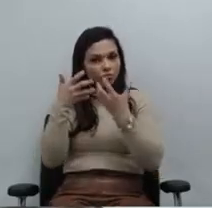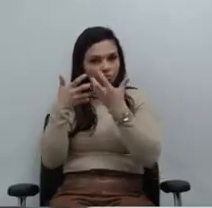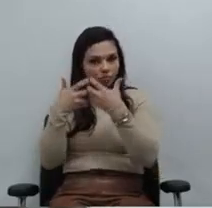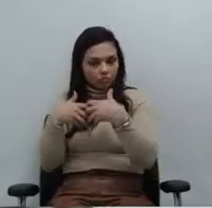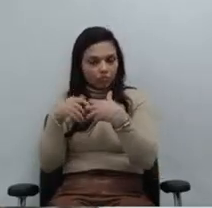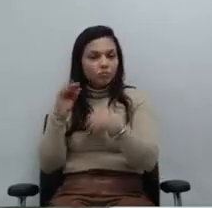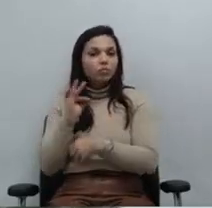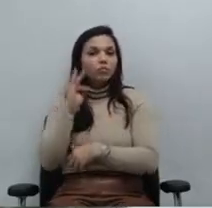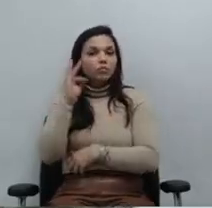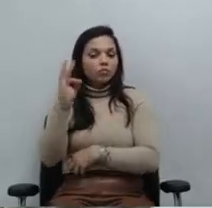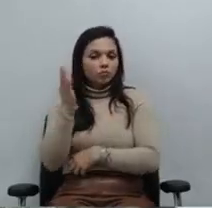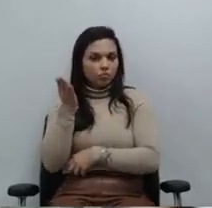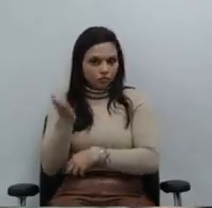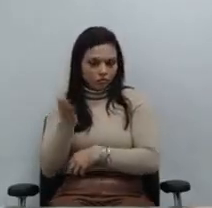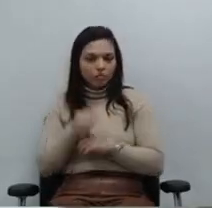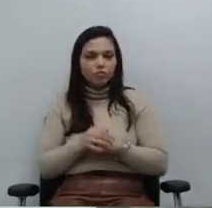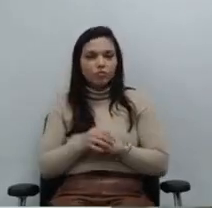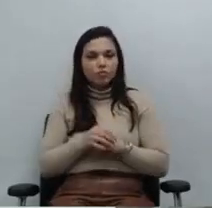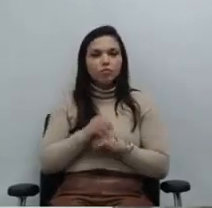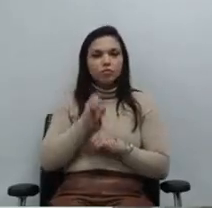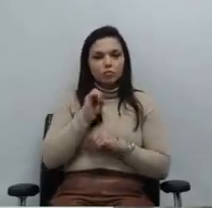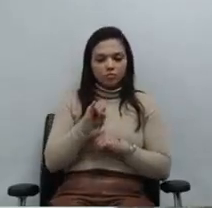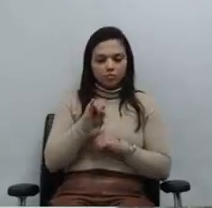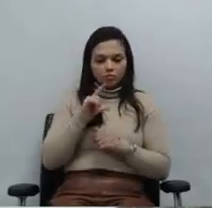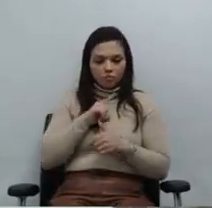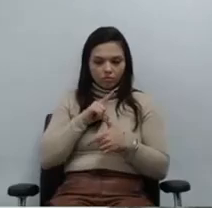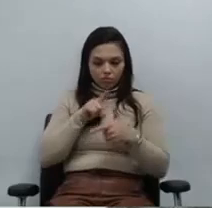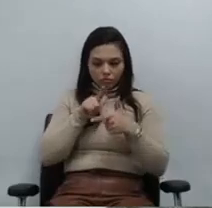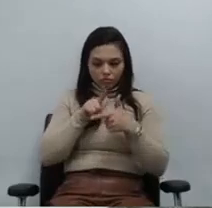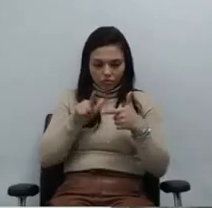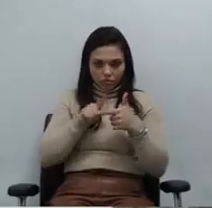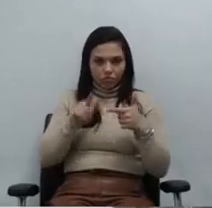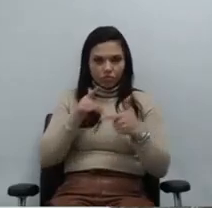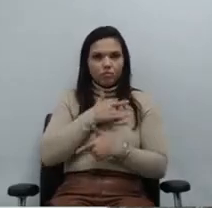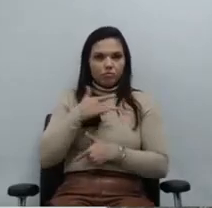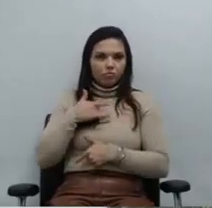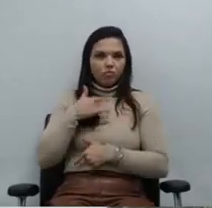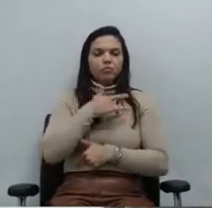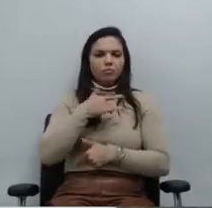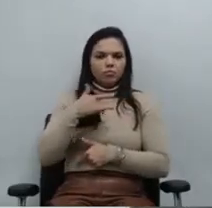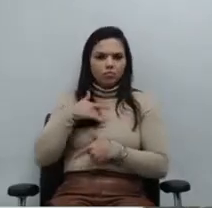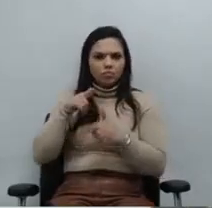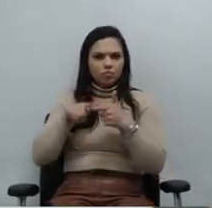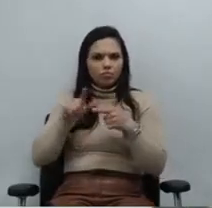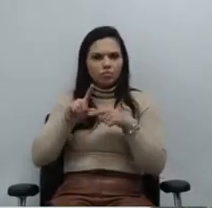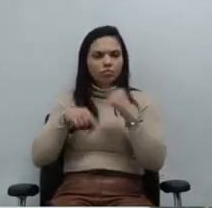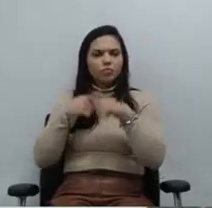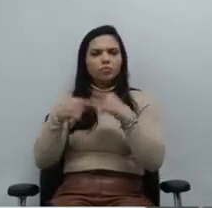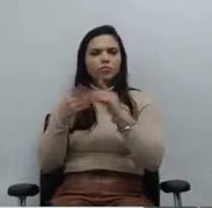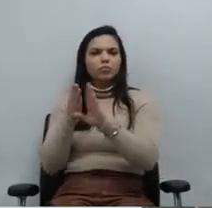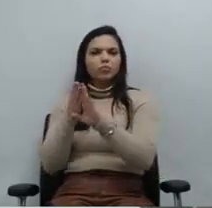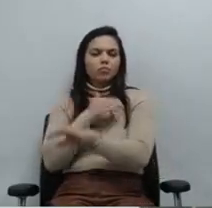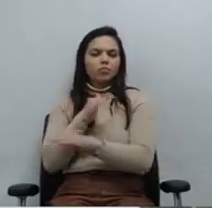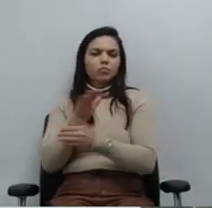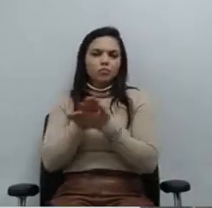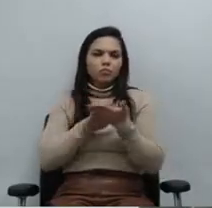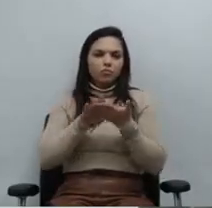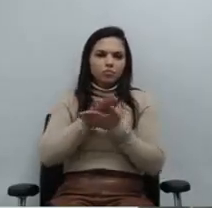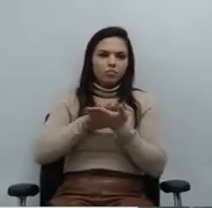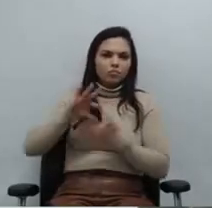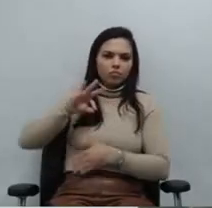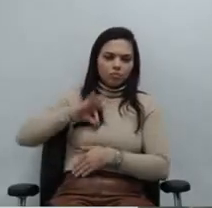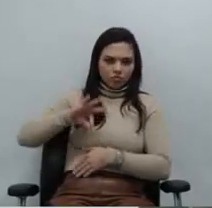isso, né? Se uma pessoa vem com afastamento de saúde reiterados e aí pede um afastamento sem remuneração, talvez isso possa ser até ser